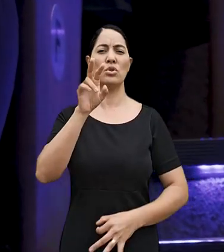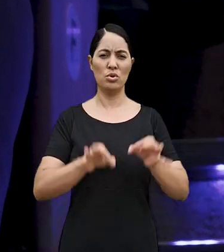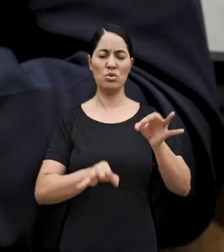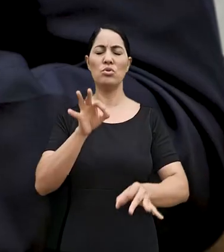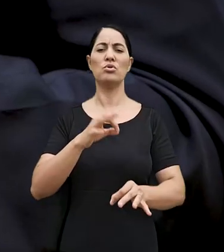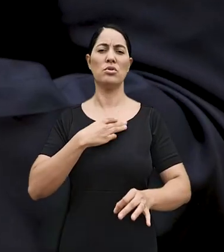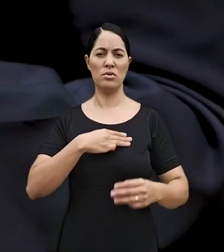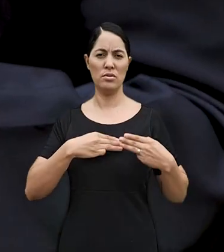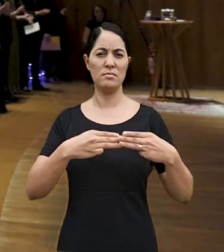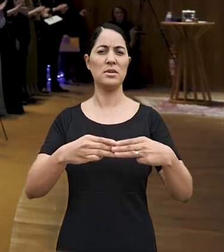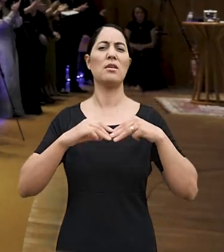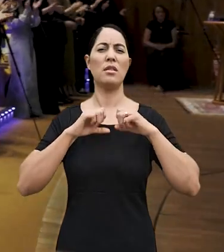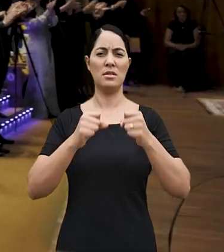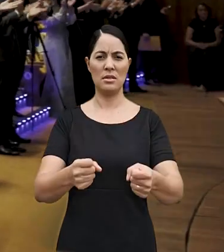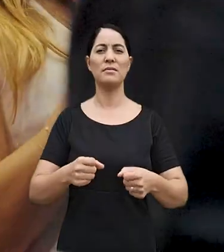justiça sua missão.